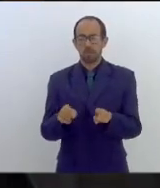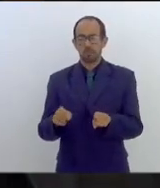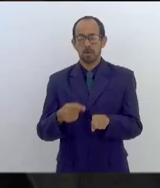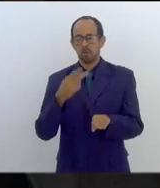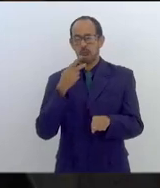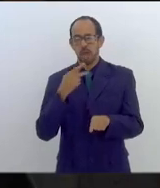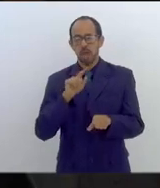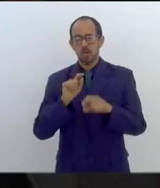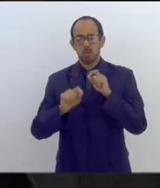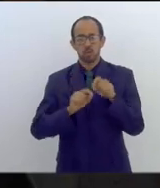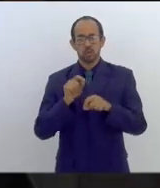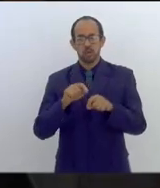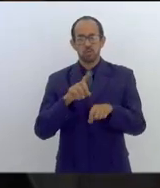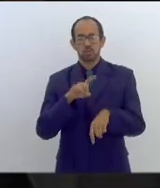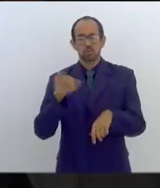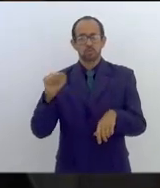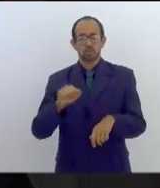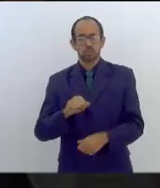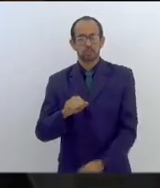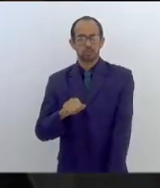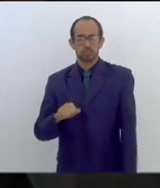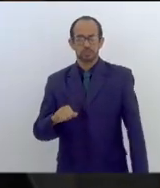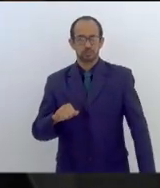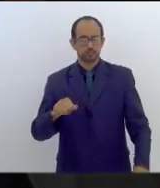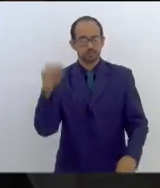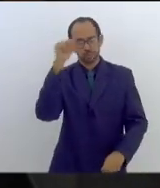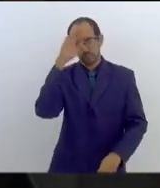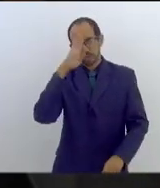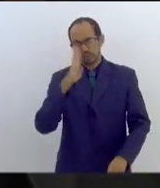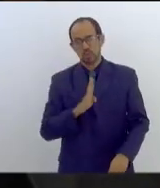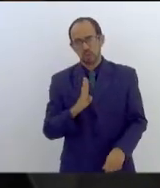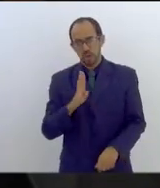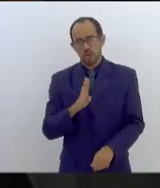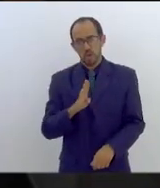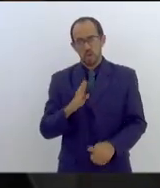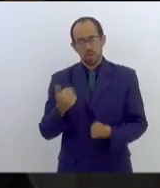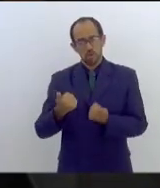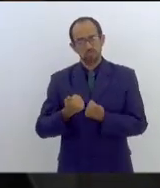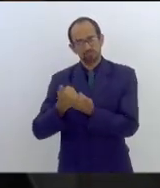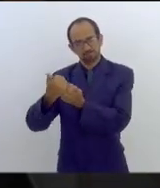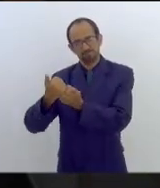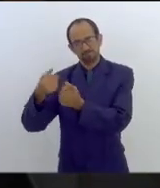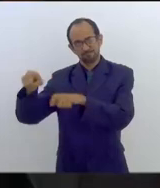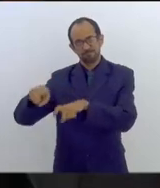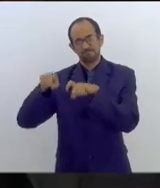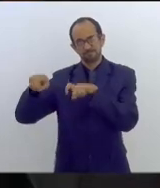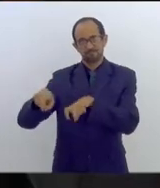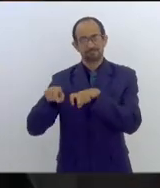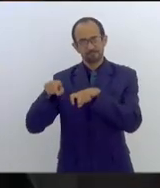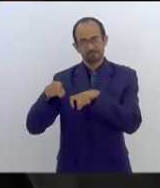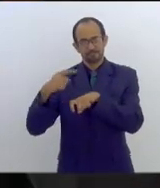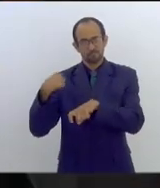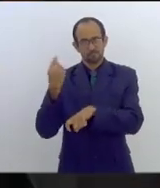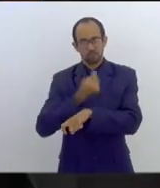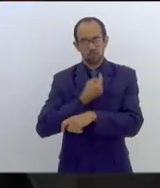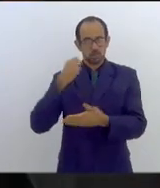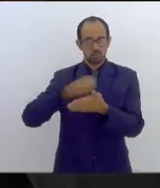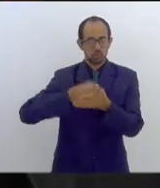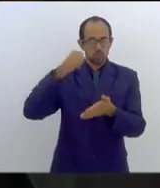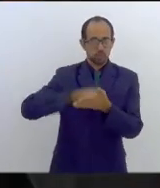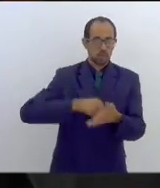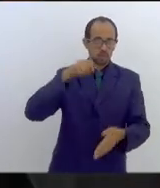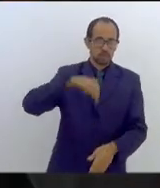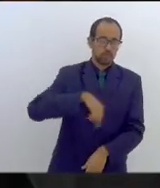destacar o Dia Nacional do Extensionista Rural. A gente tem lutado aqui no Estado do Rio de